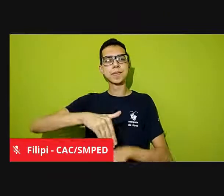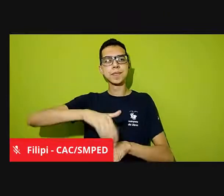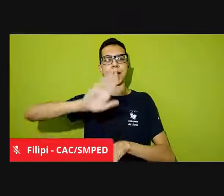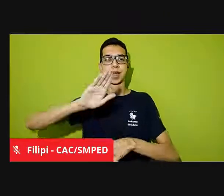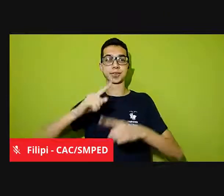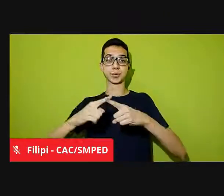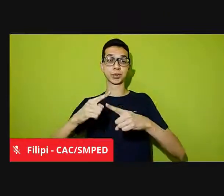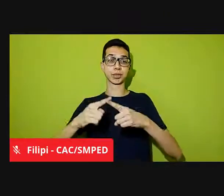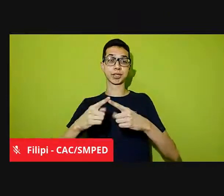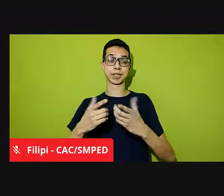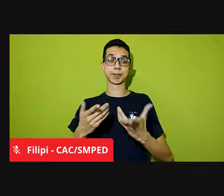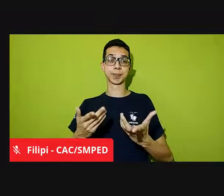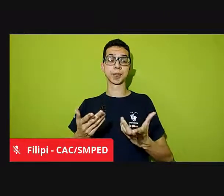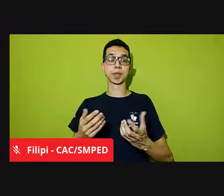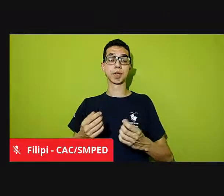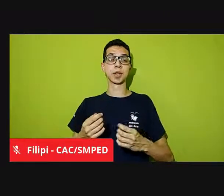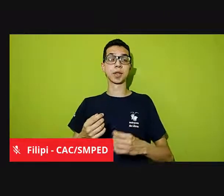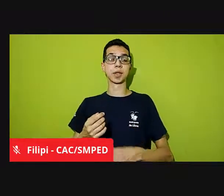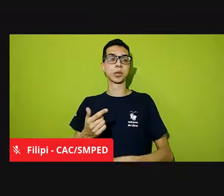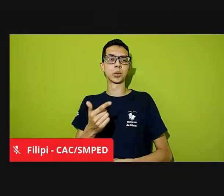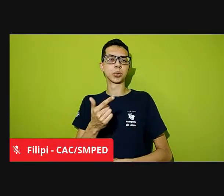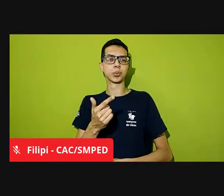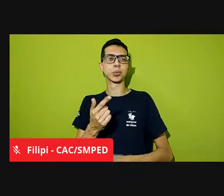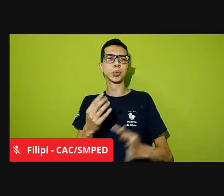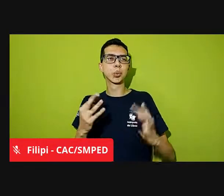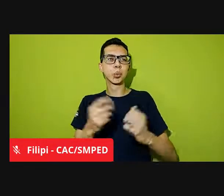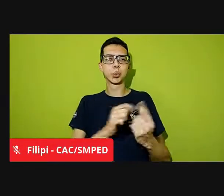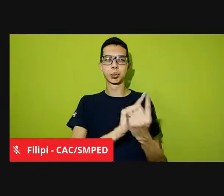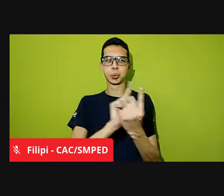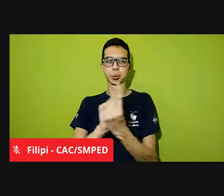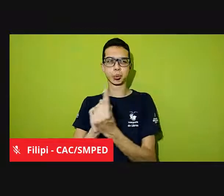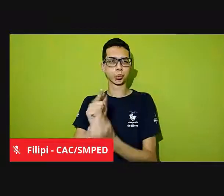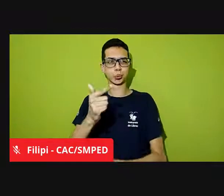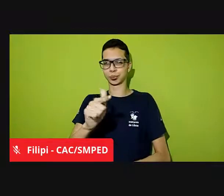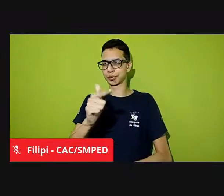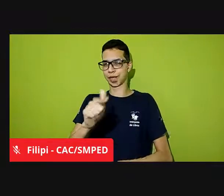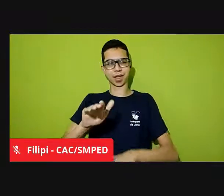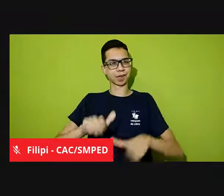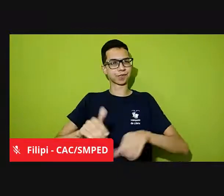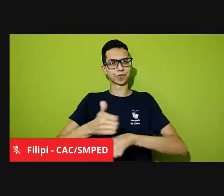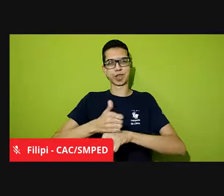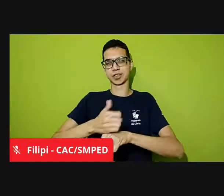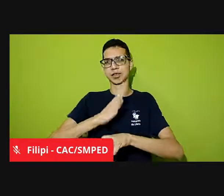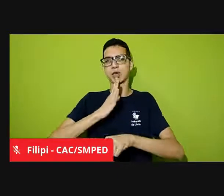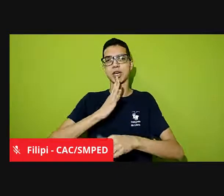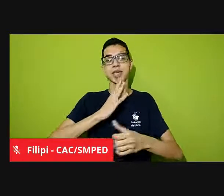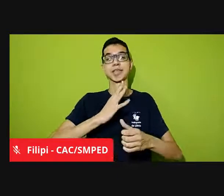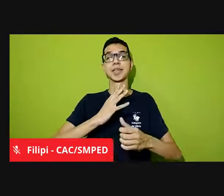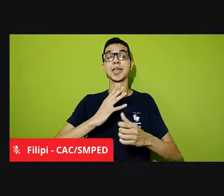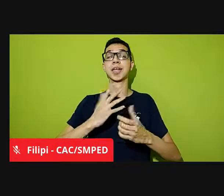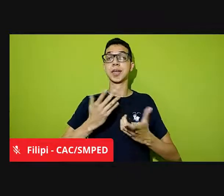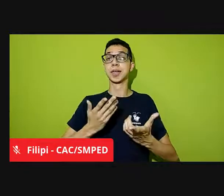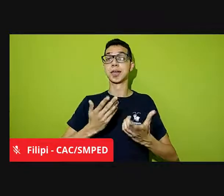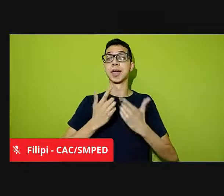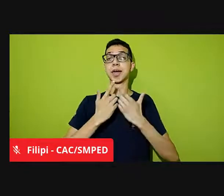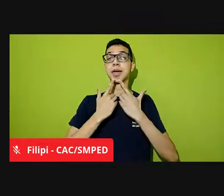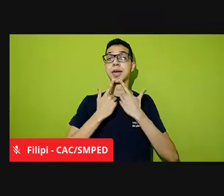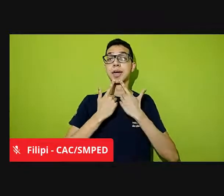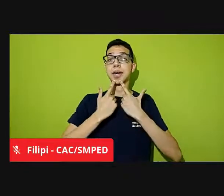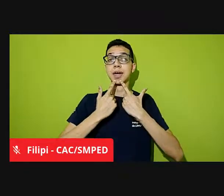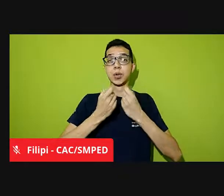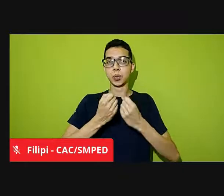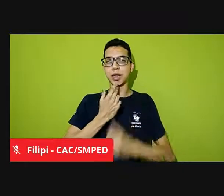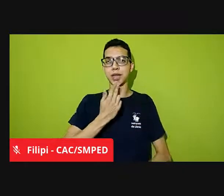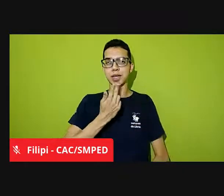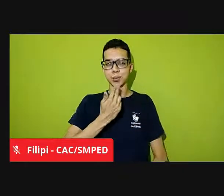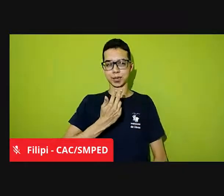serviço disponibiliza ali um profissional que conhece da língua brasileira de sinais, muitas vezes a informação, a comunicação